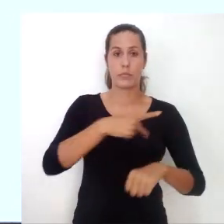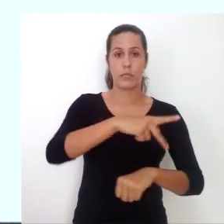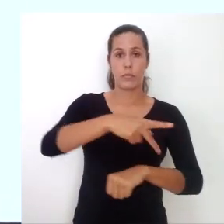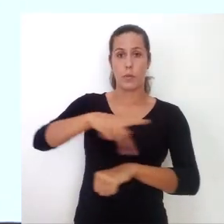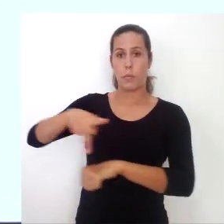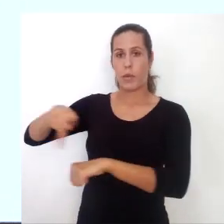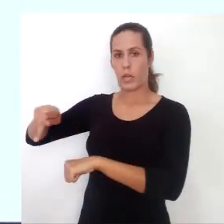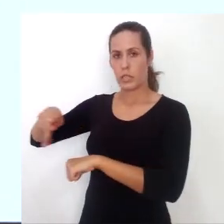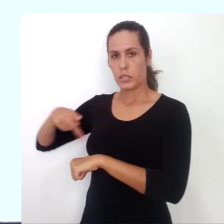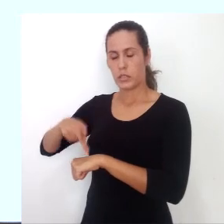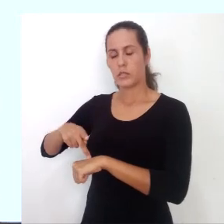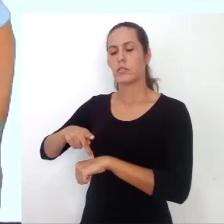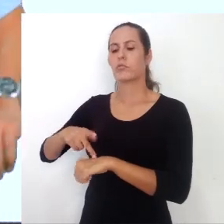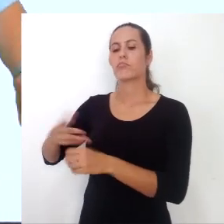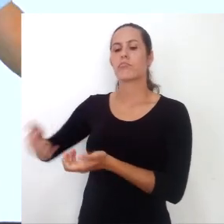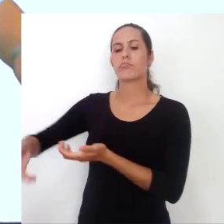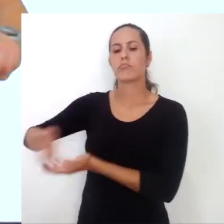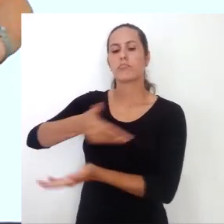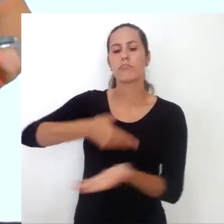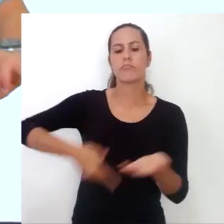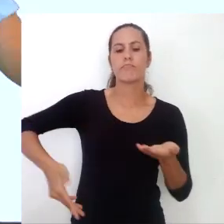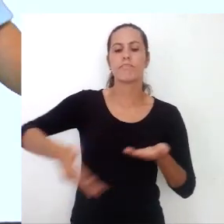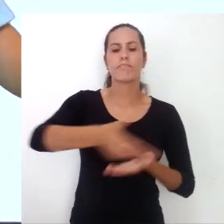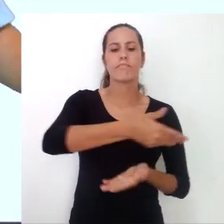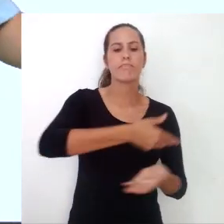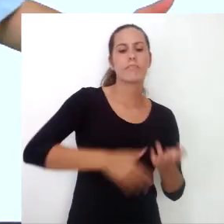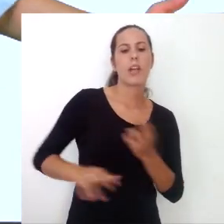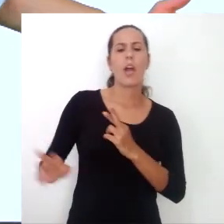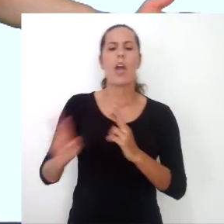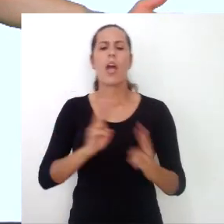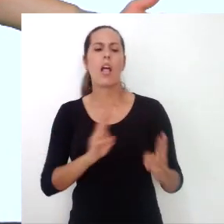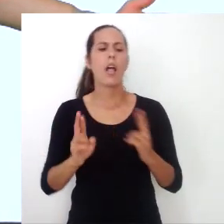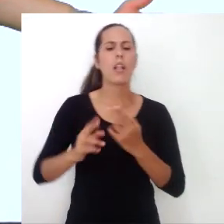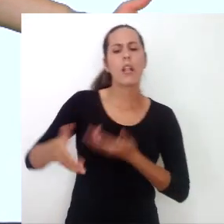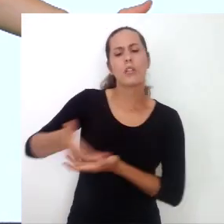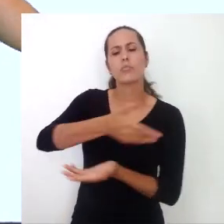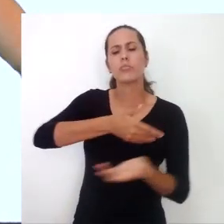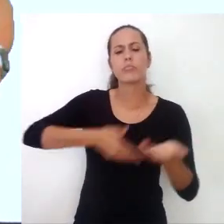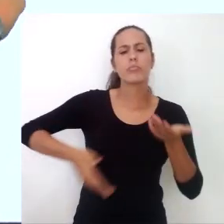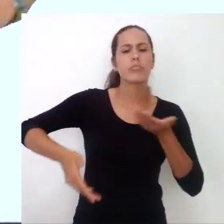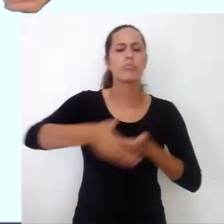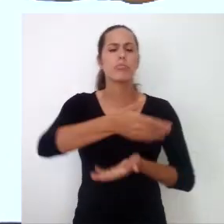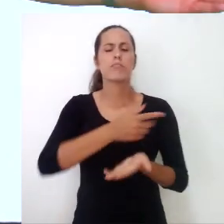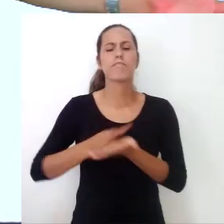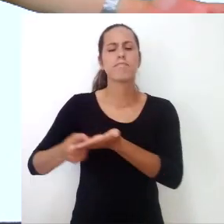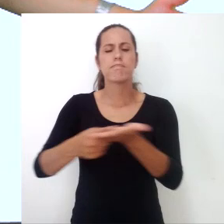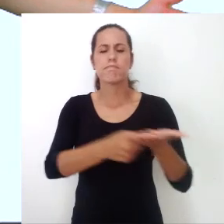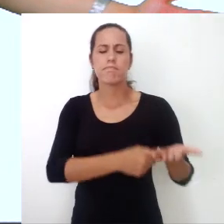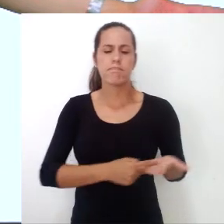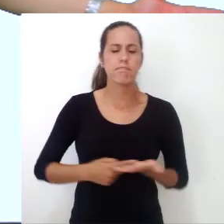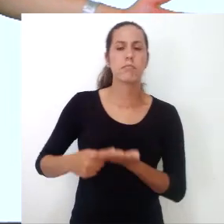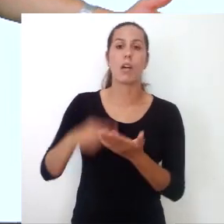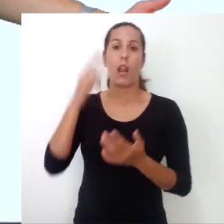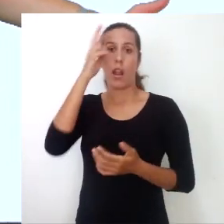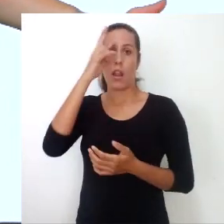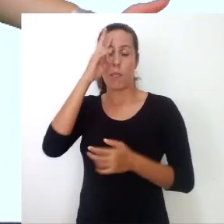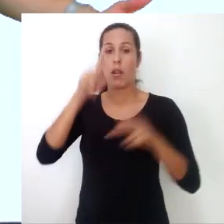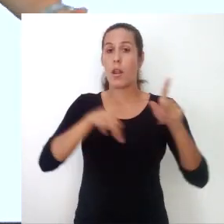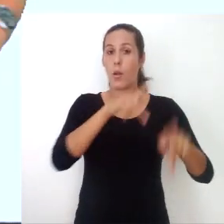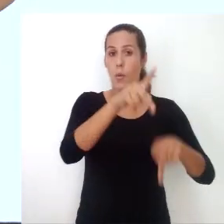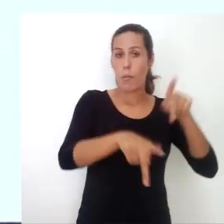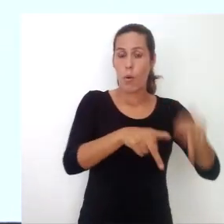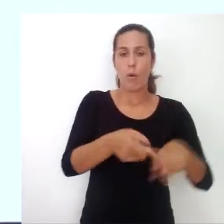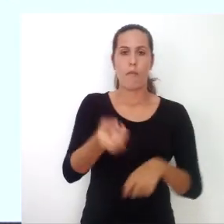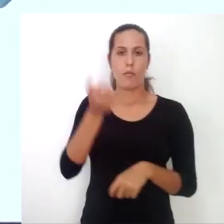das relações amistosas entre as nações. Lembrar que as nações, que os povos pensam